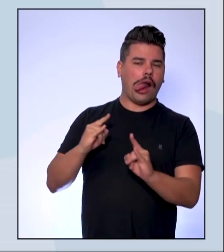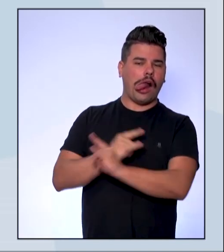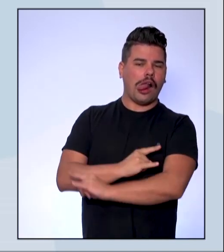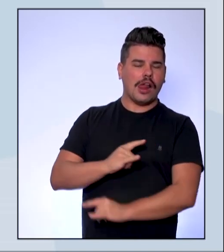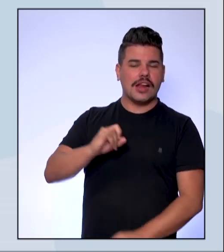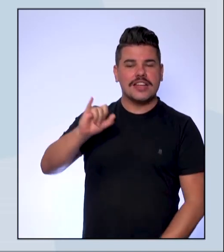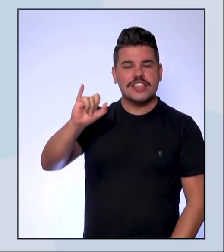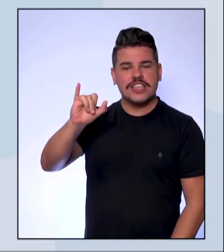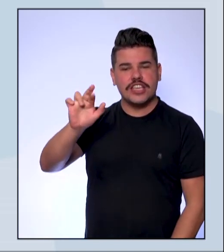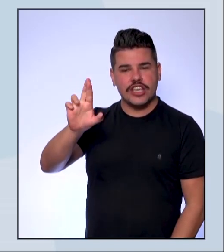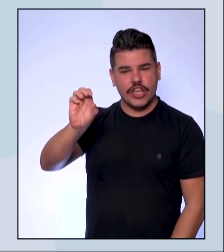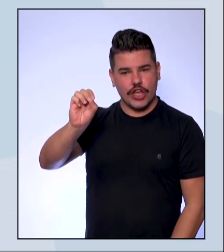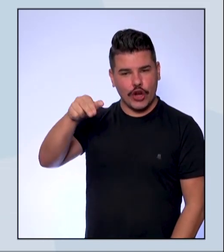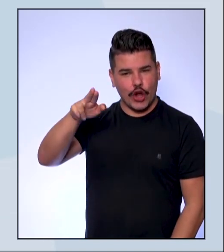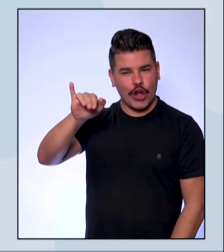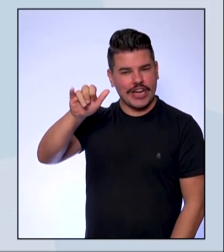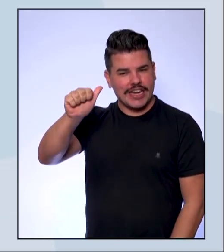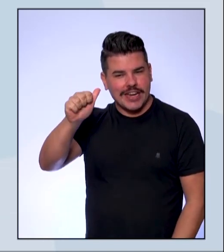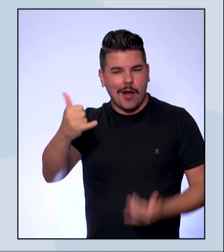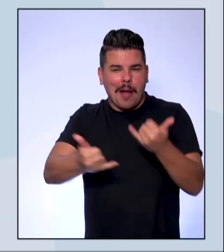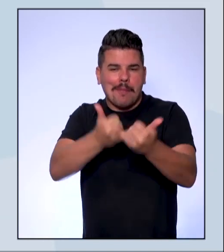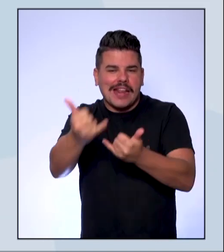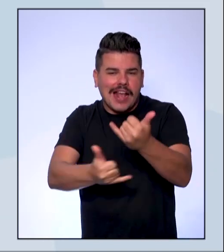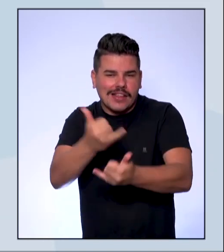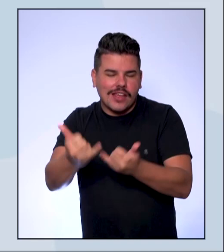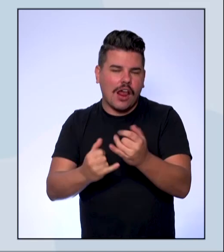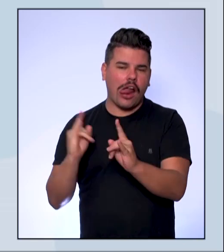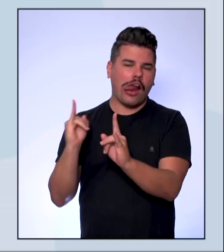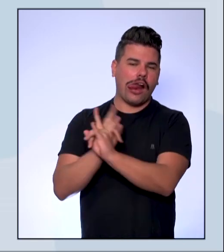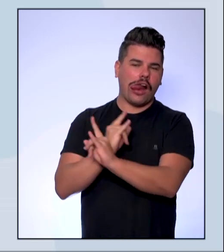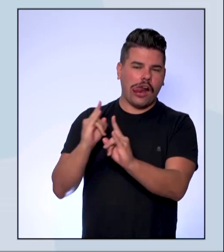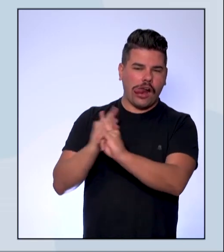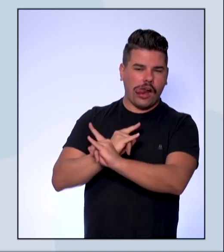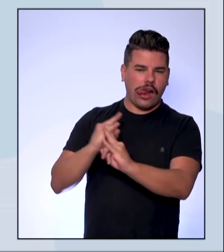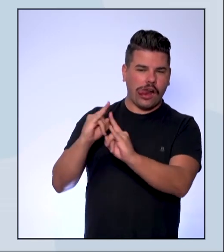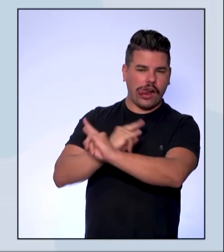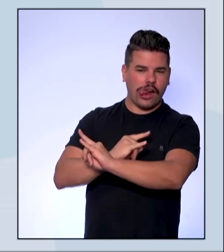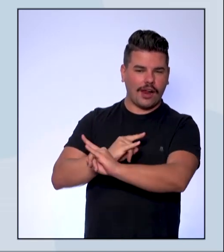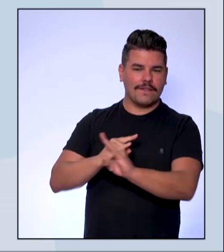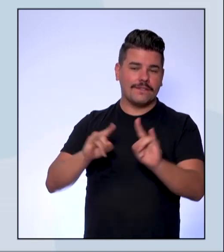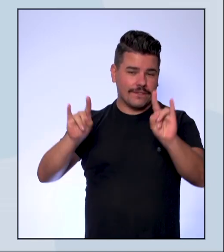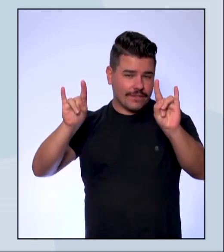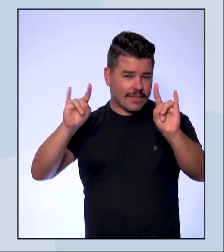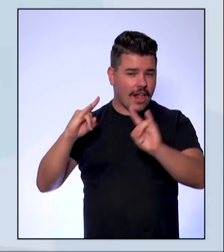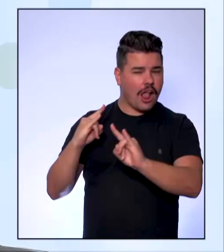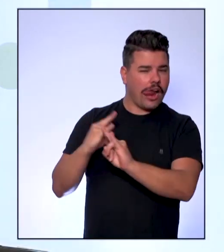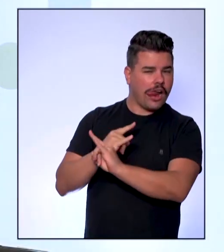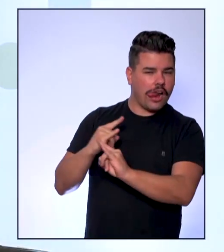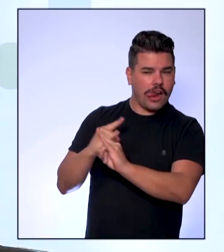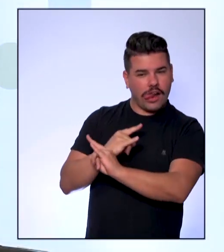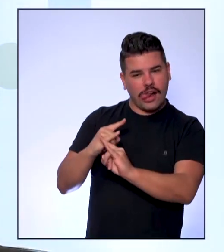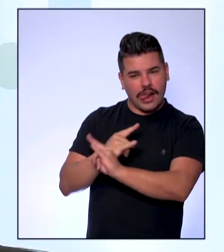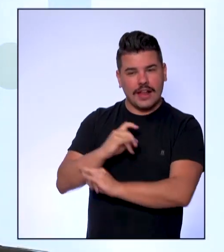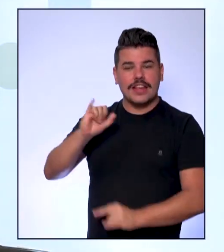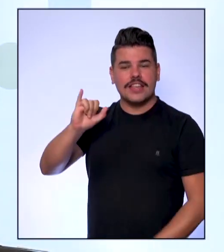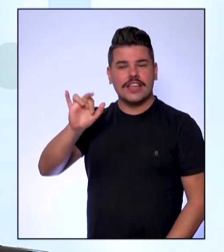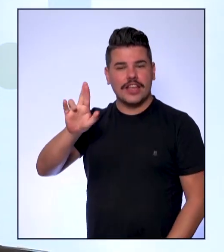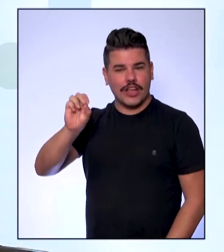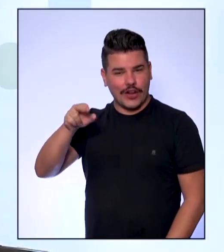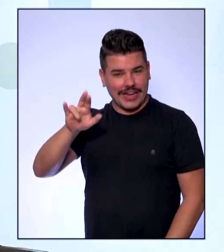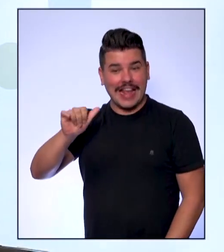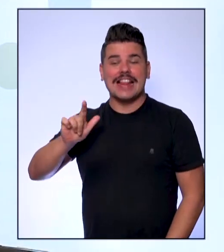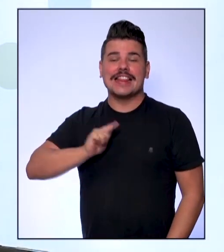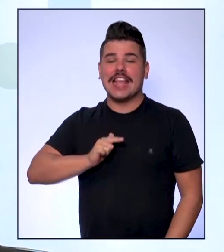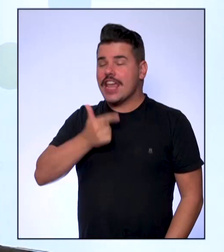dela é justamente fazer uma sátira, uma brincadeira. Né? Aqui a gente tem, eu acho que que vocês talvez conheçam, a gente tem o sensacionalista, que